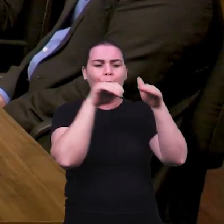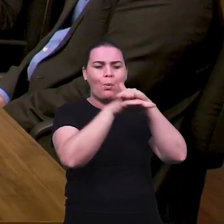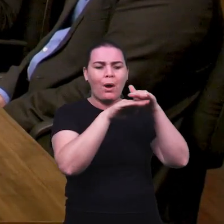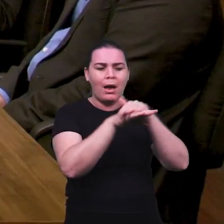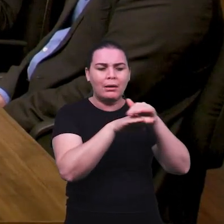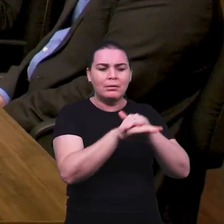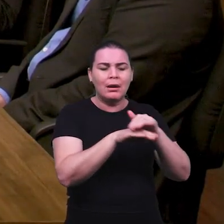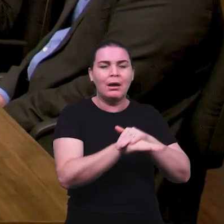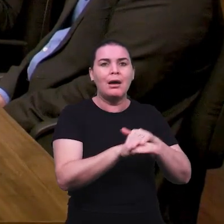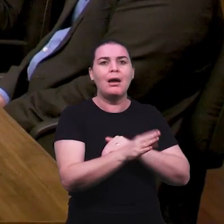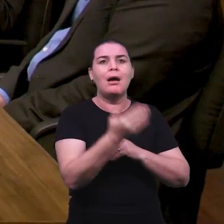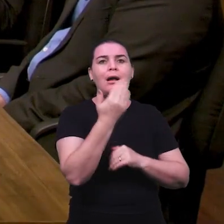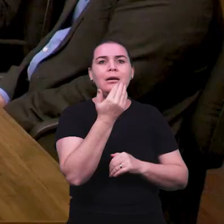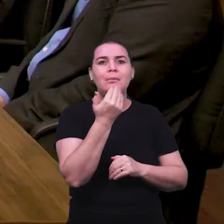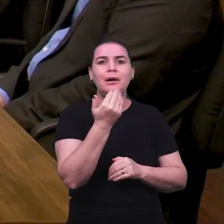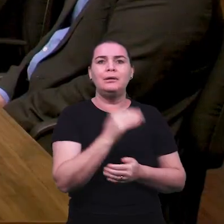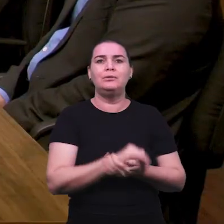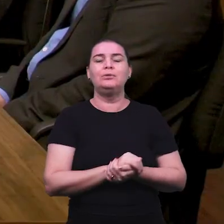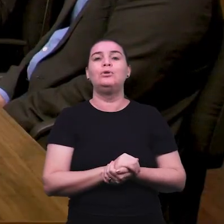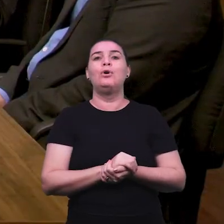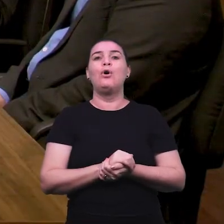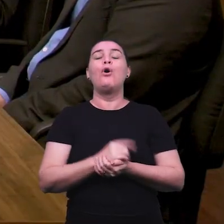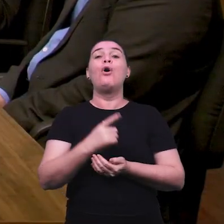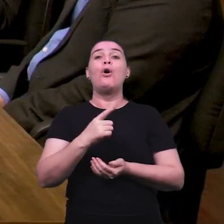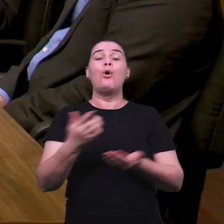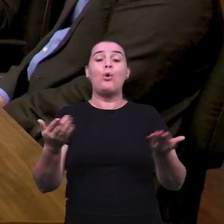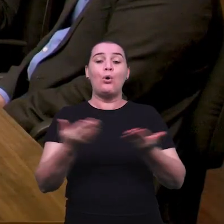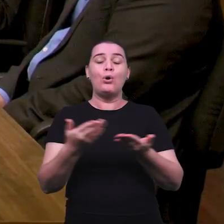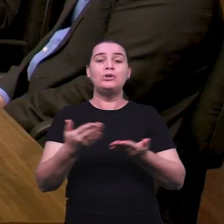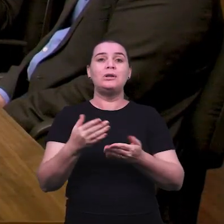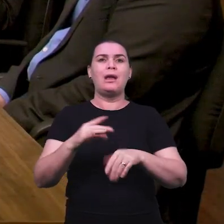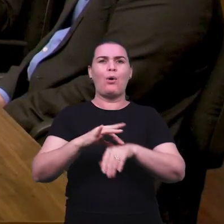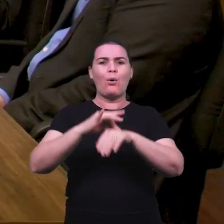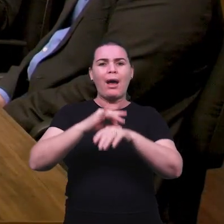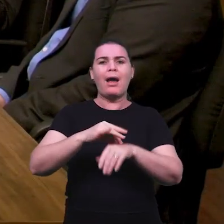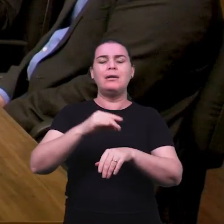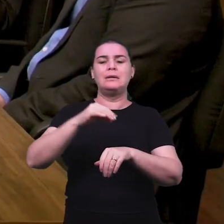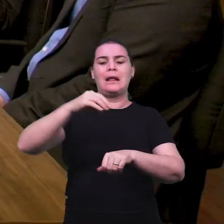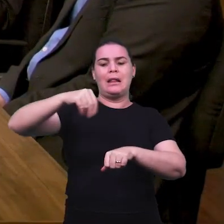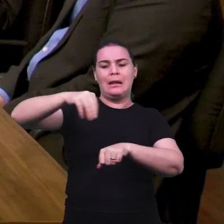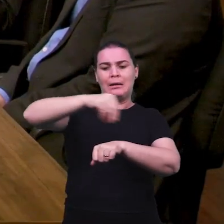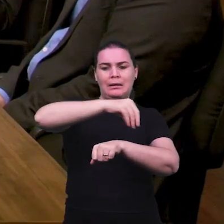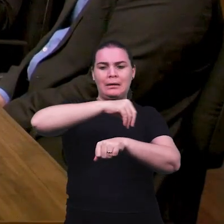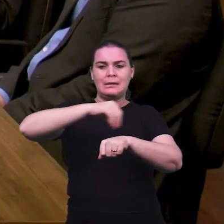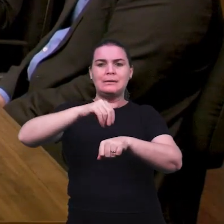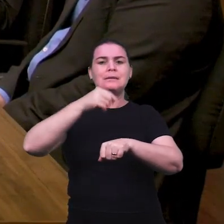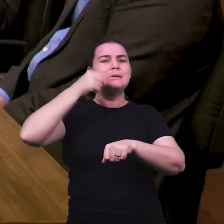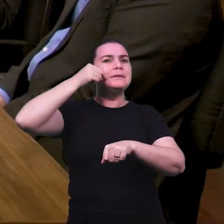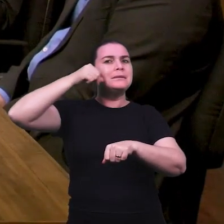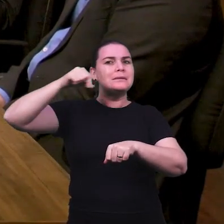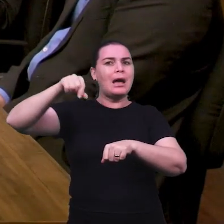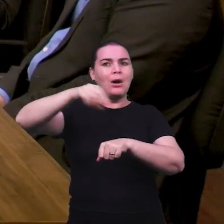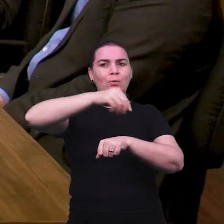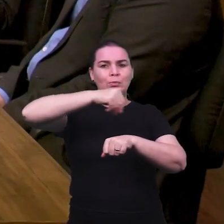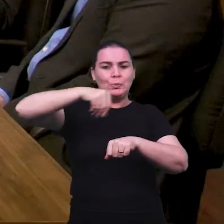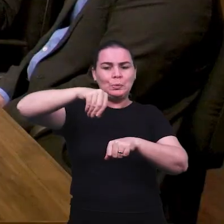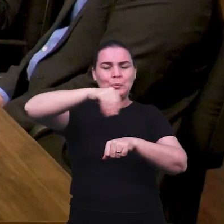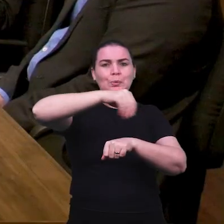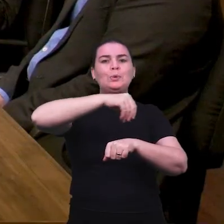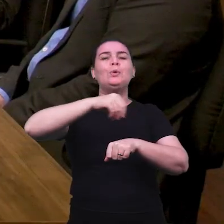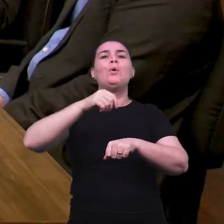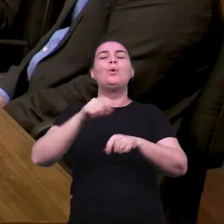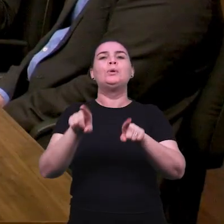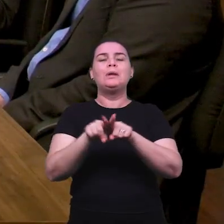vários tipos de alimentos ali. A gente tem salgamento de alimentos, né? Hoje a gente tem a tecnologia, é possível congelar alimentos, você